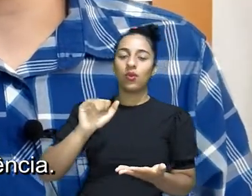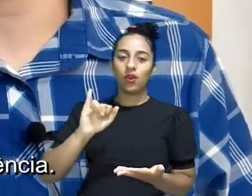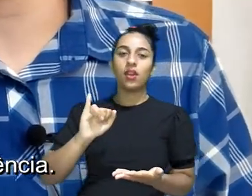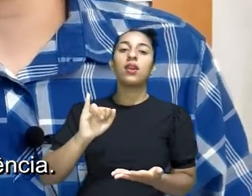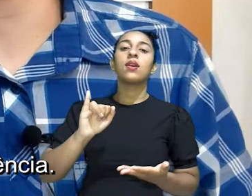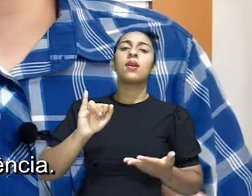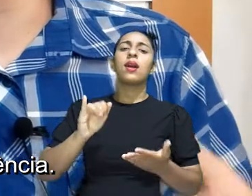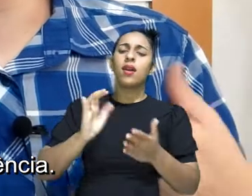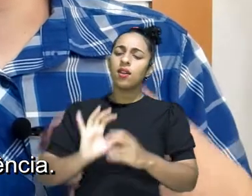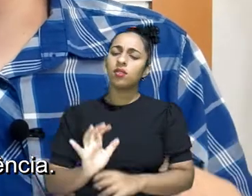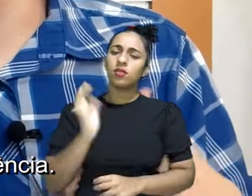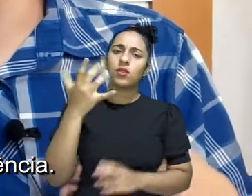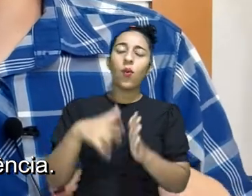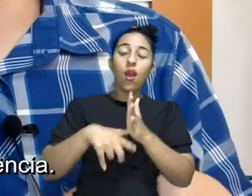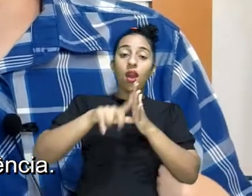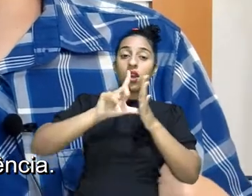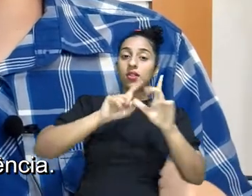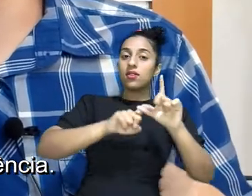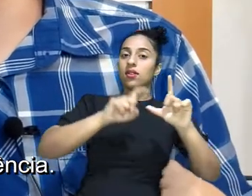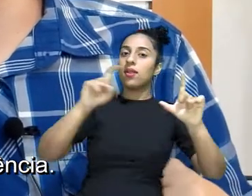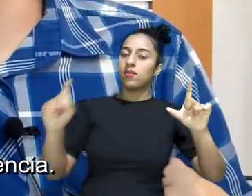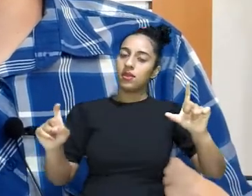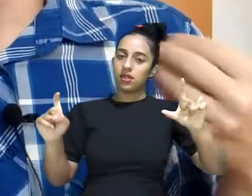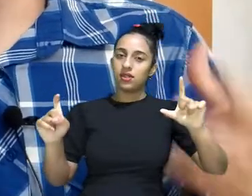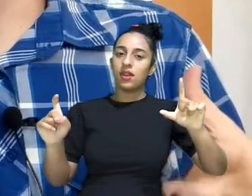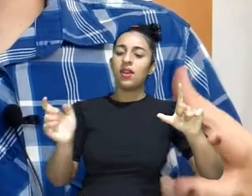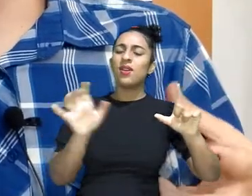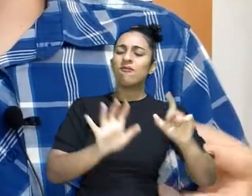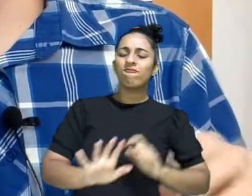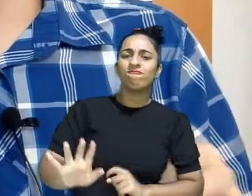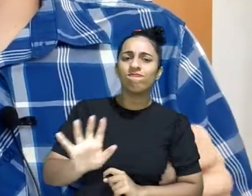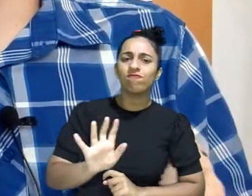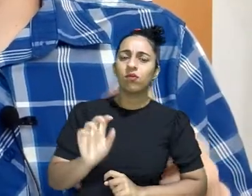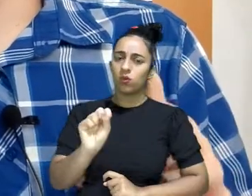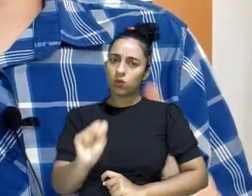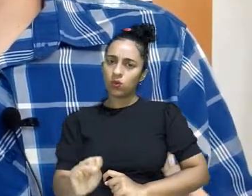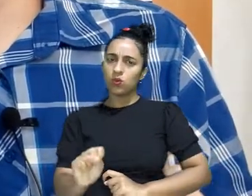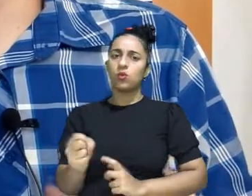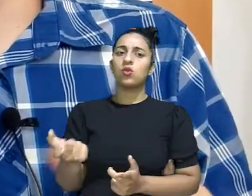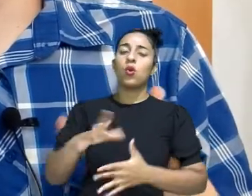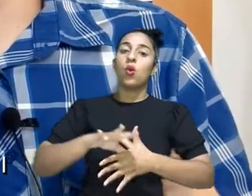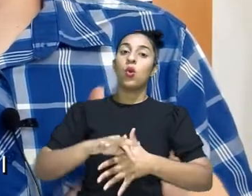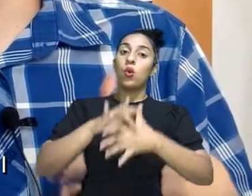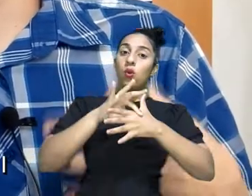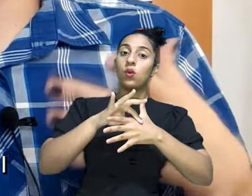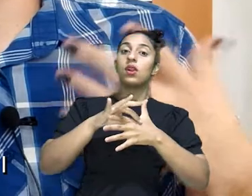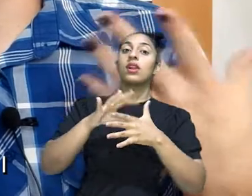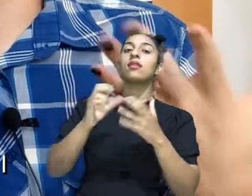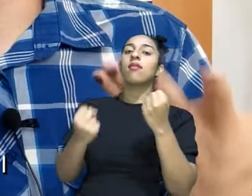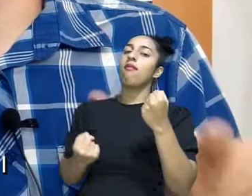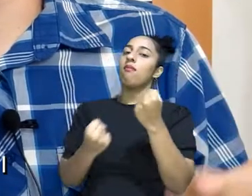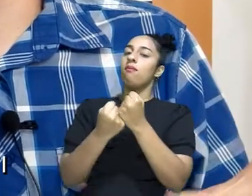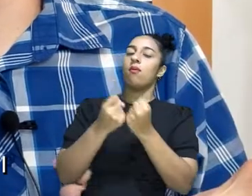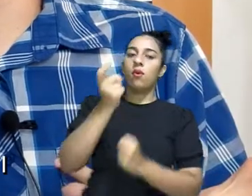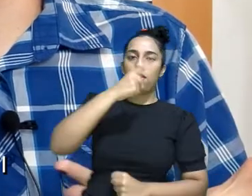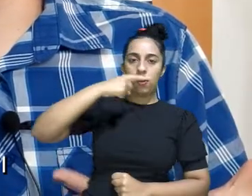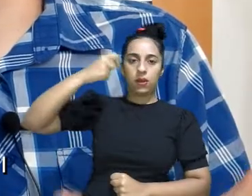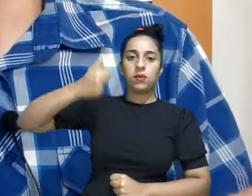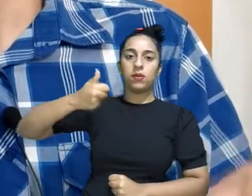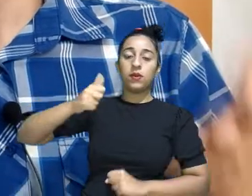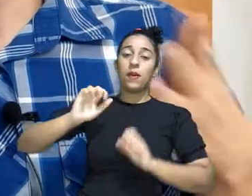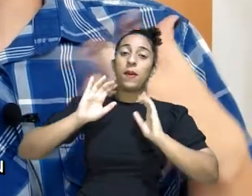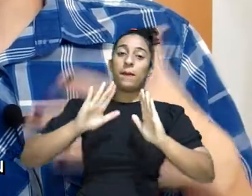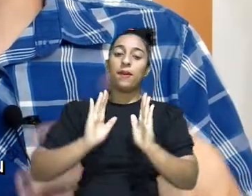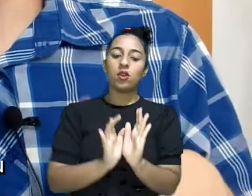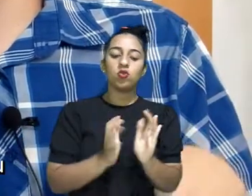sido anexado pelo Brasil um pouquinho antes da nossa Independência E aí nessa região apesar do líder da província até se manifestado a favor do